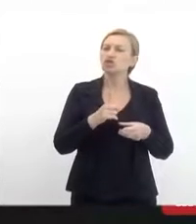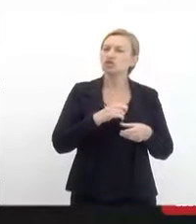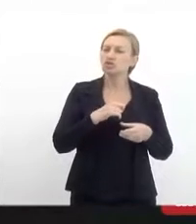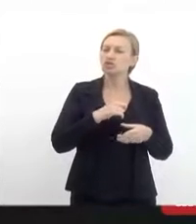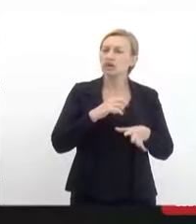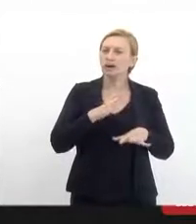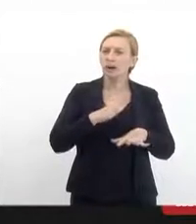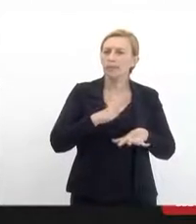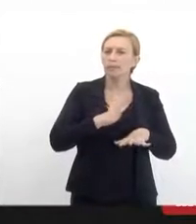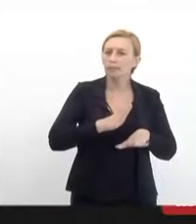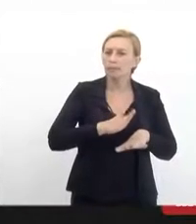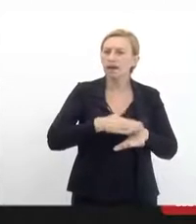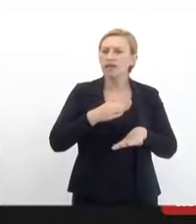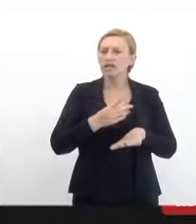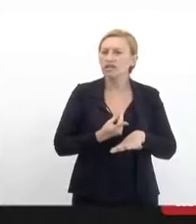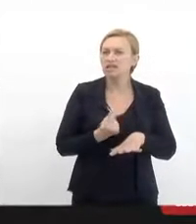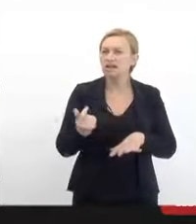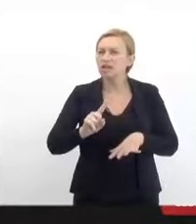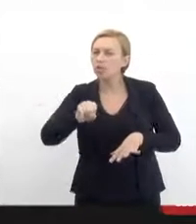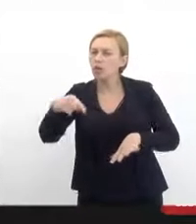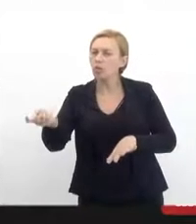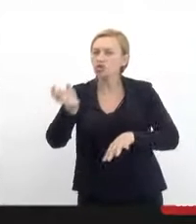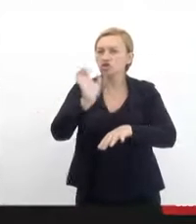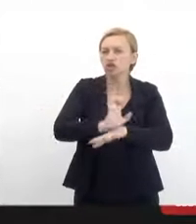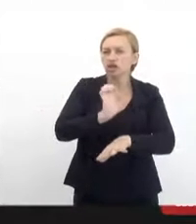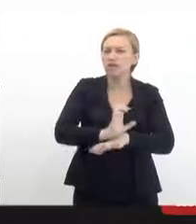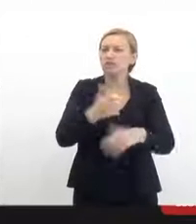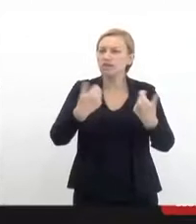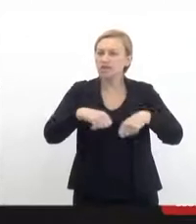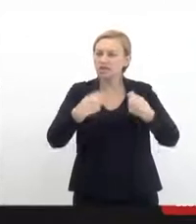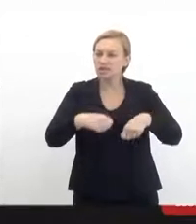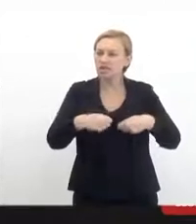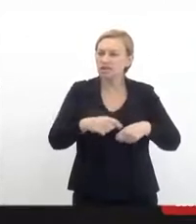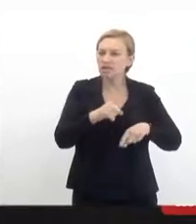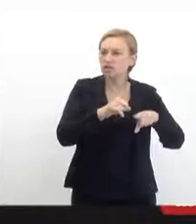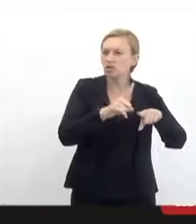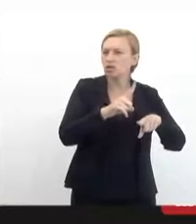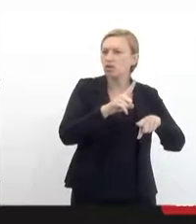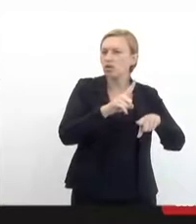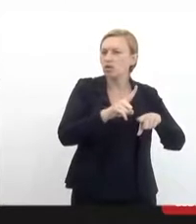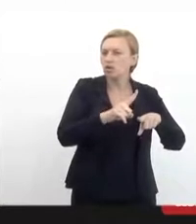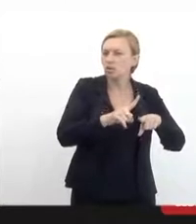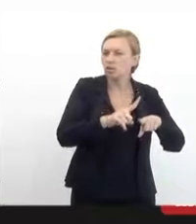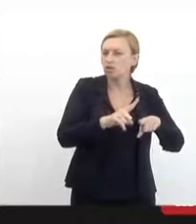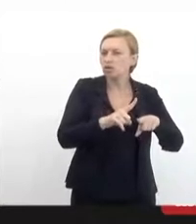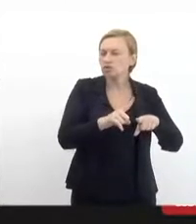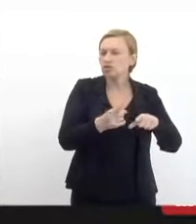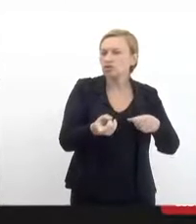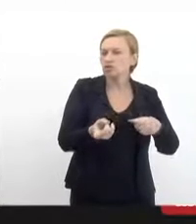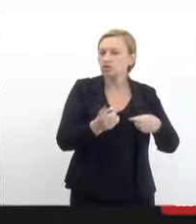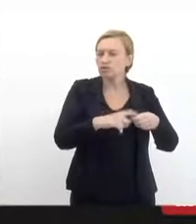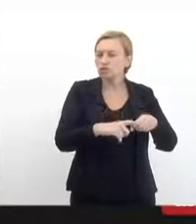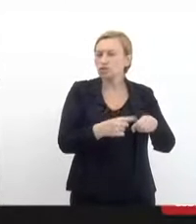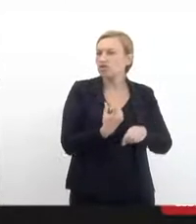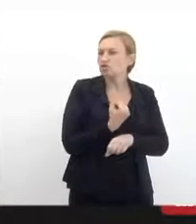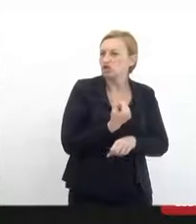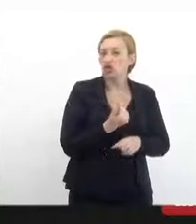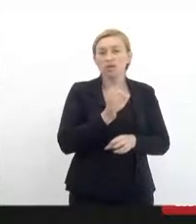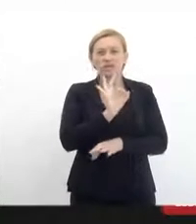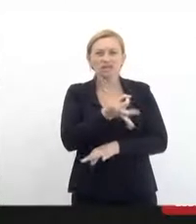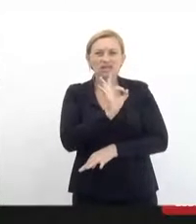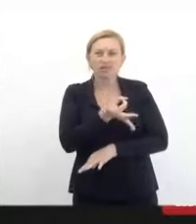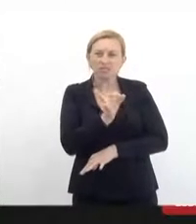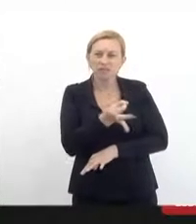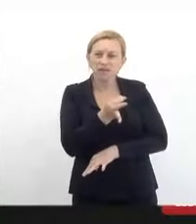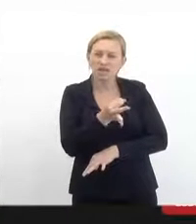à saída para outro Estado deveria ser objeto de estorno desse crédito. Isso tem, inclusive, um